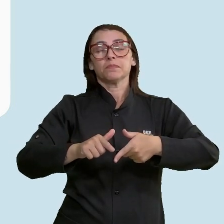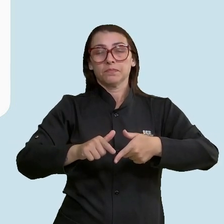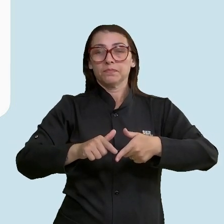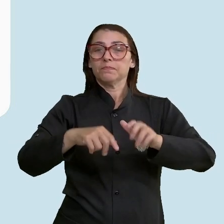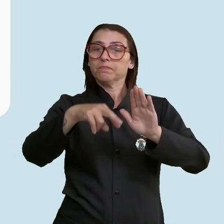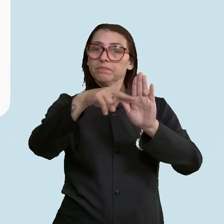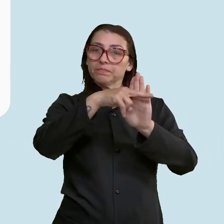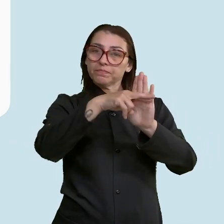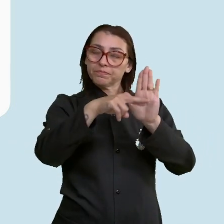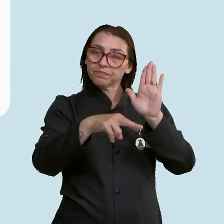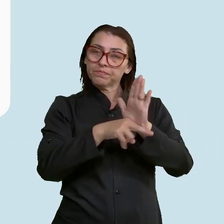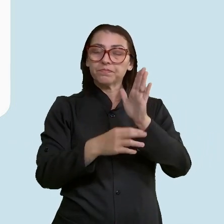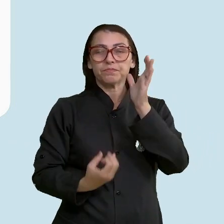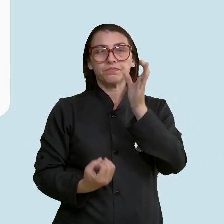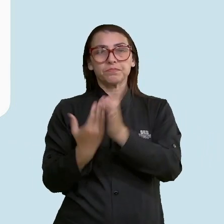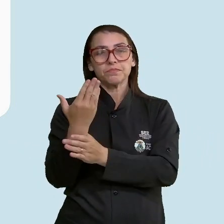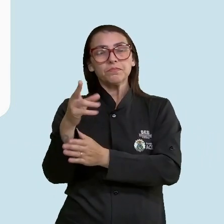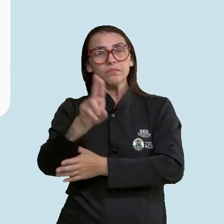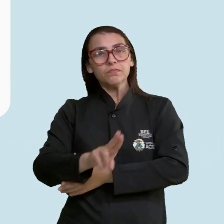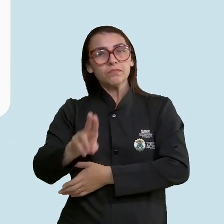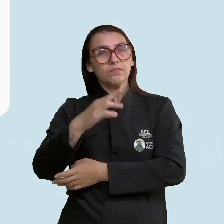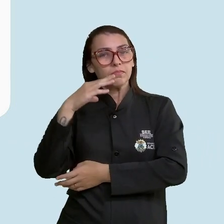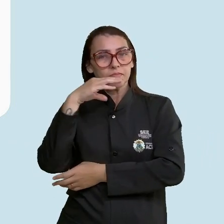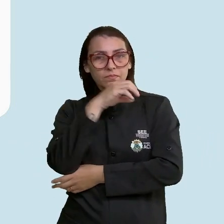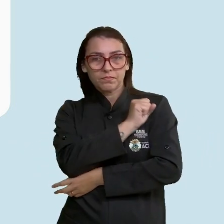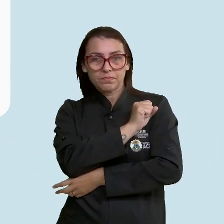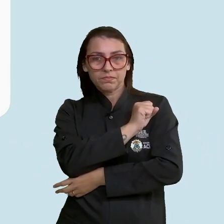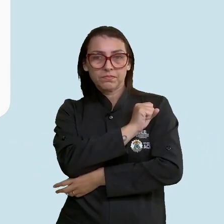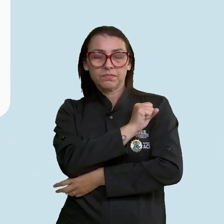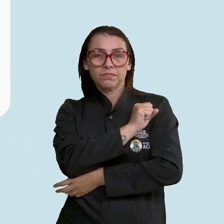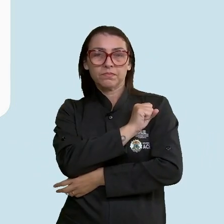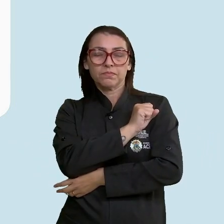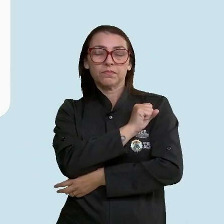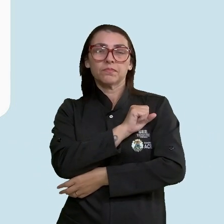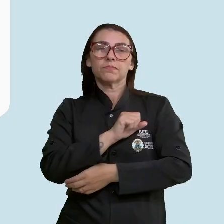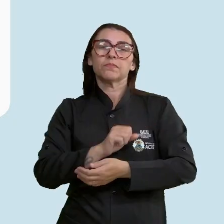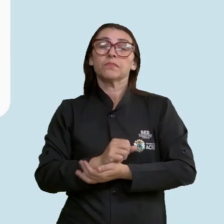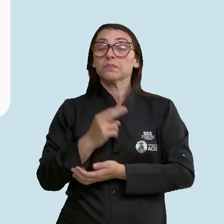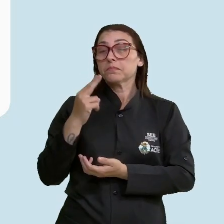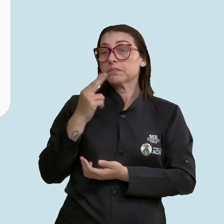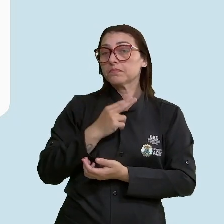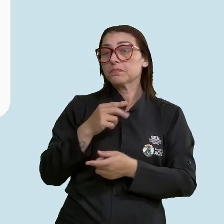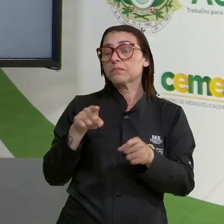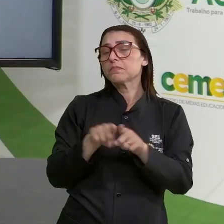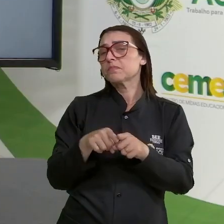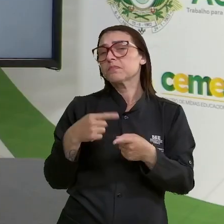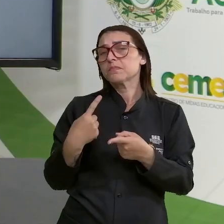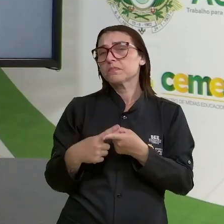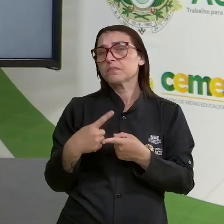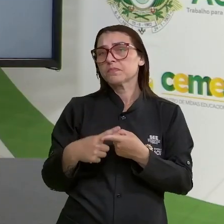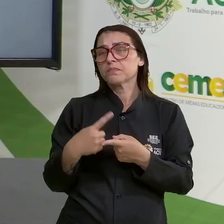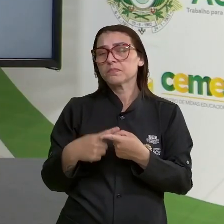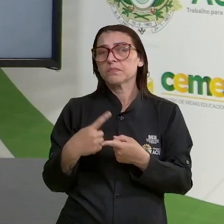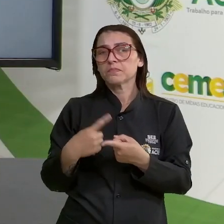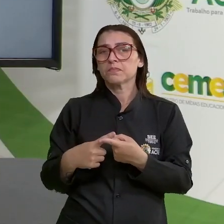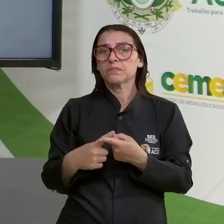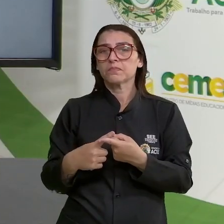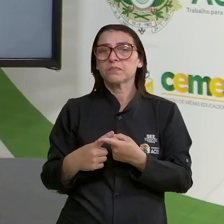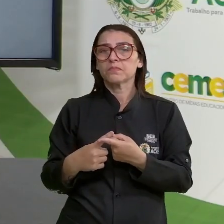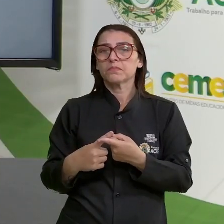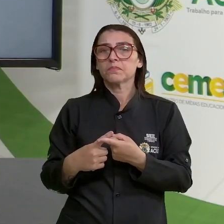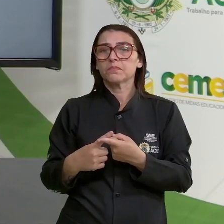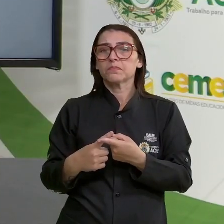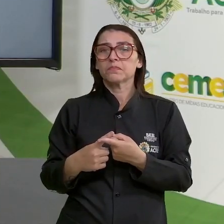padronizadas, produzidos para consumo rápido e passageiro. Às vezes a gente fica se perguntando por que